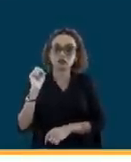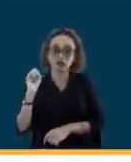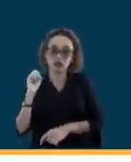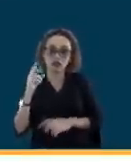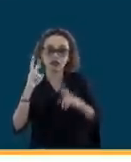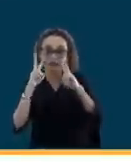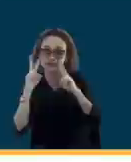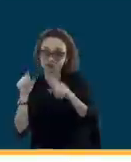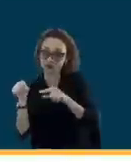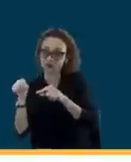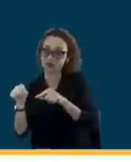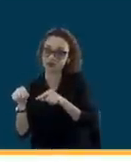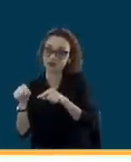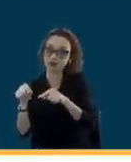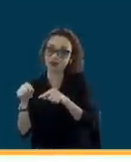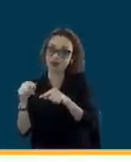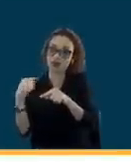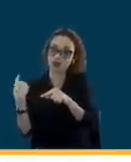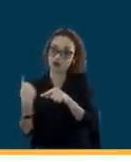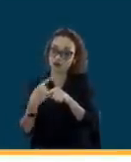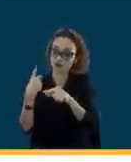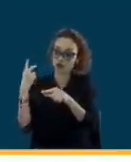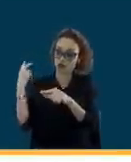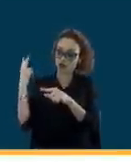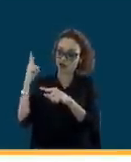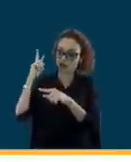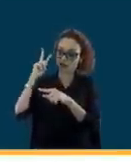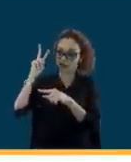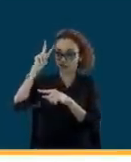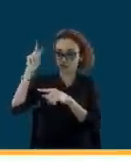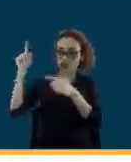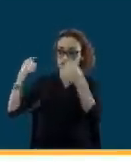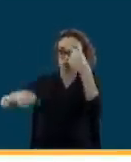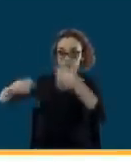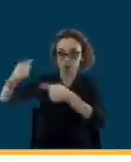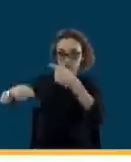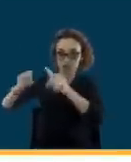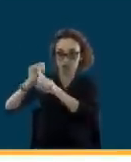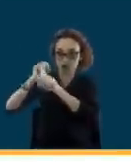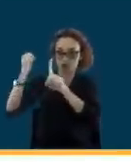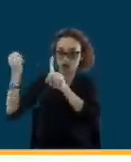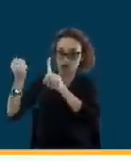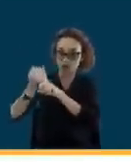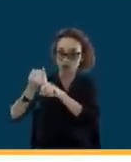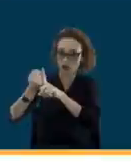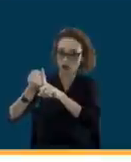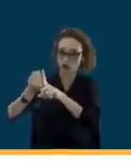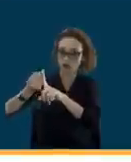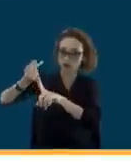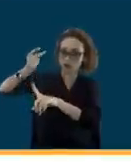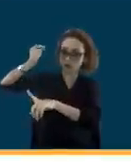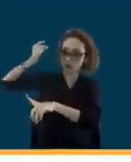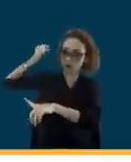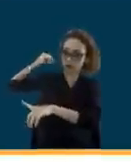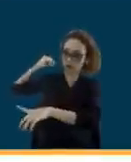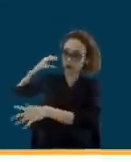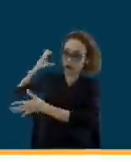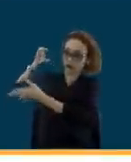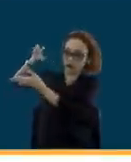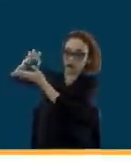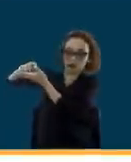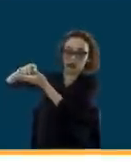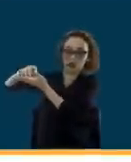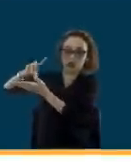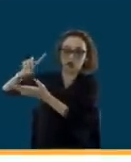vista da nossa história política, social, né? Desde o tempo que nós éramos colônia e passamos a